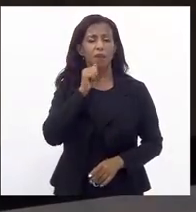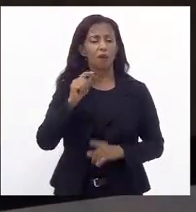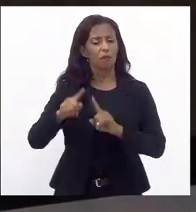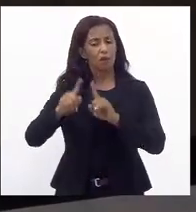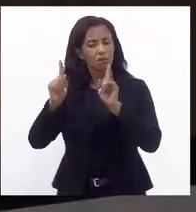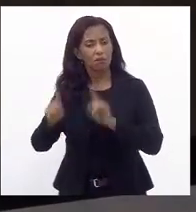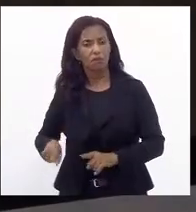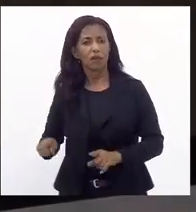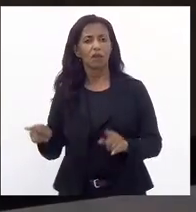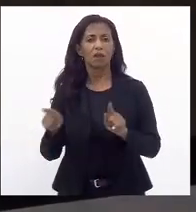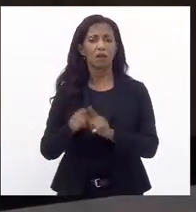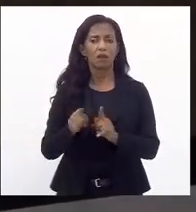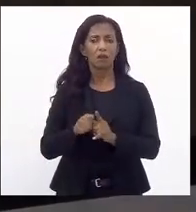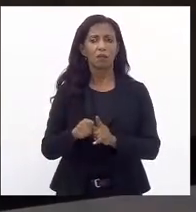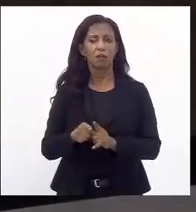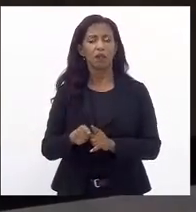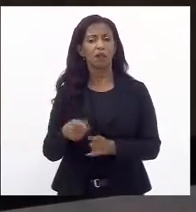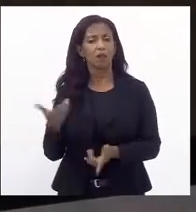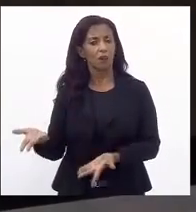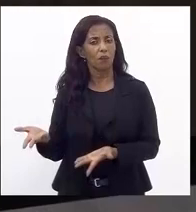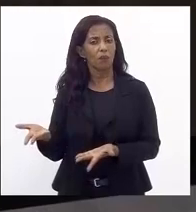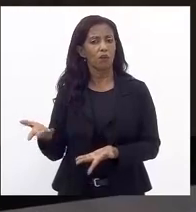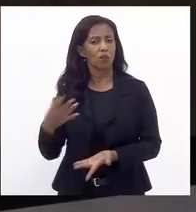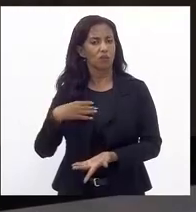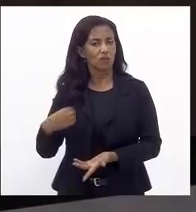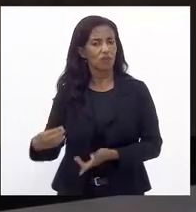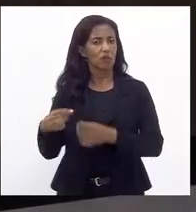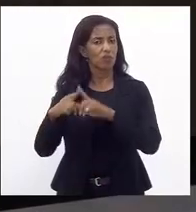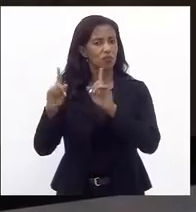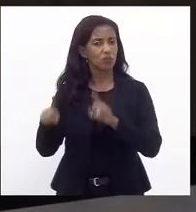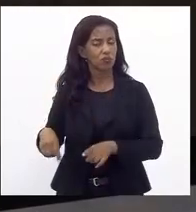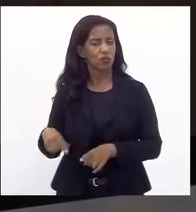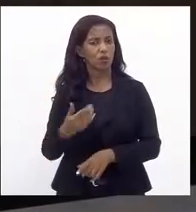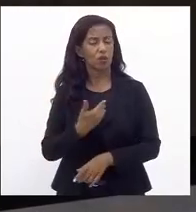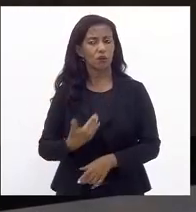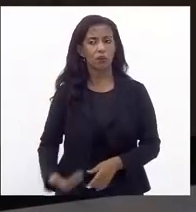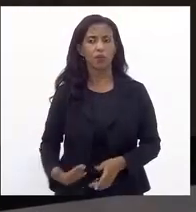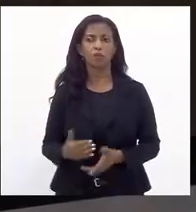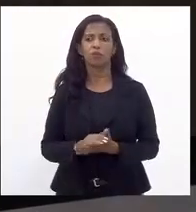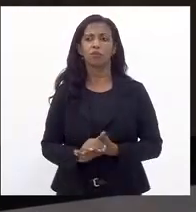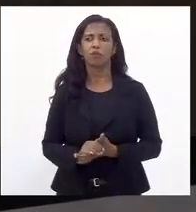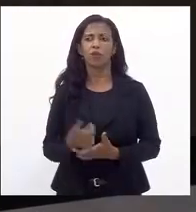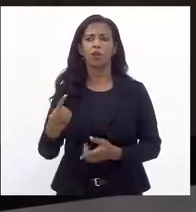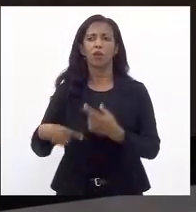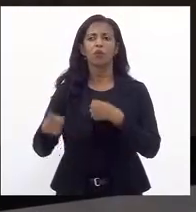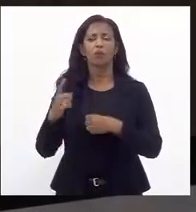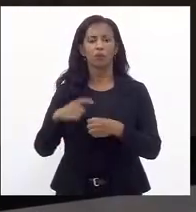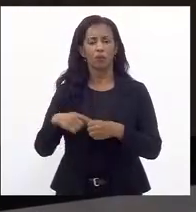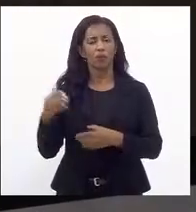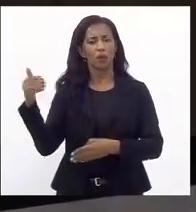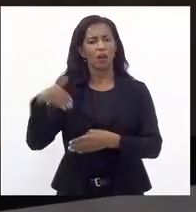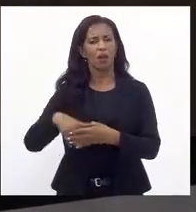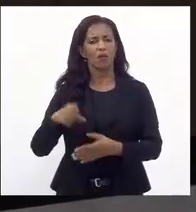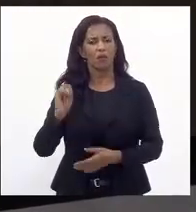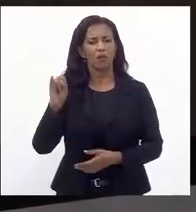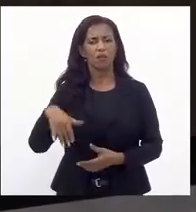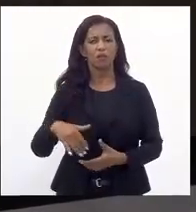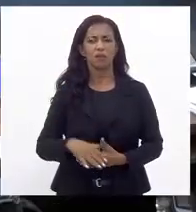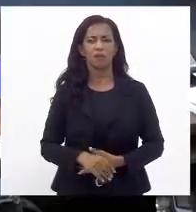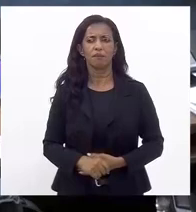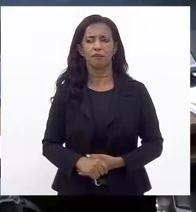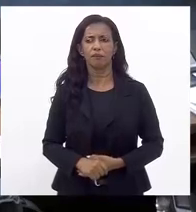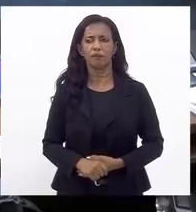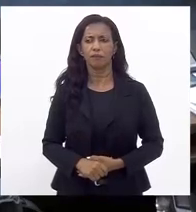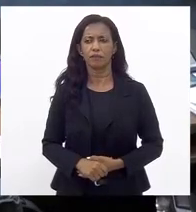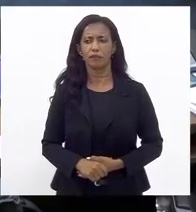mãe é servidora pública então pelo pelo fato de ser filho de servidor público eu vou voltar atrás vou botar assim muito obrigado